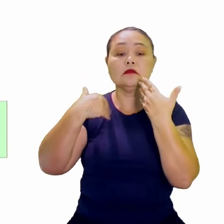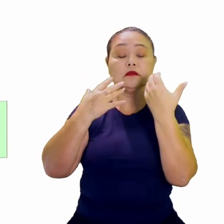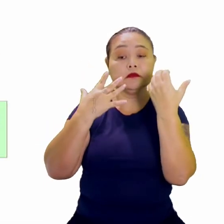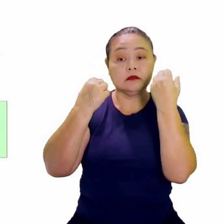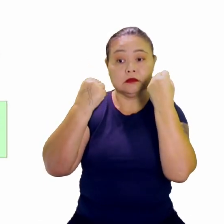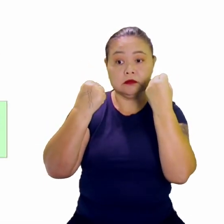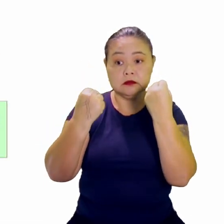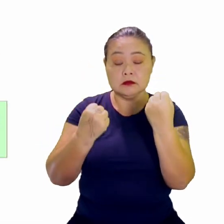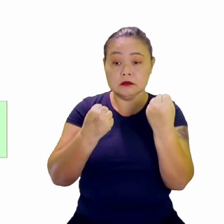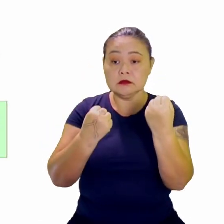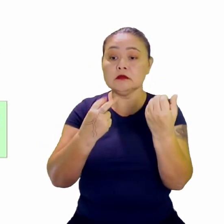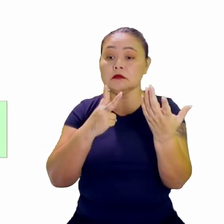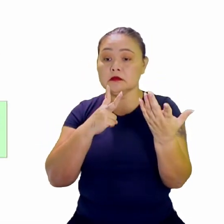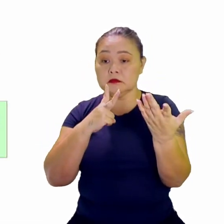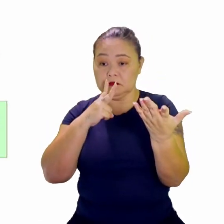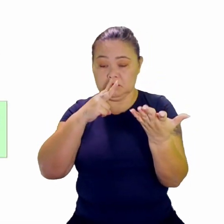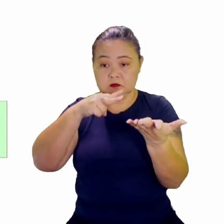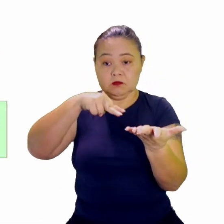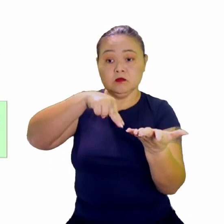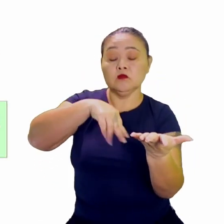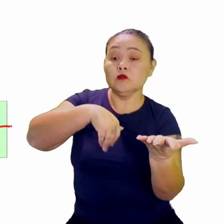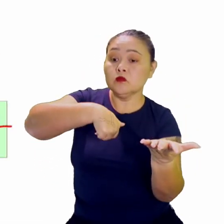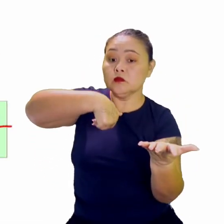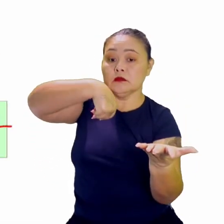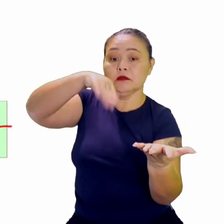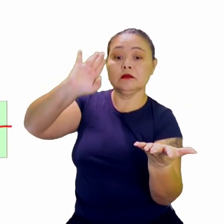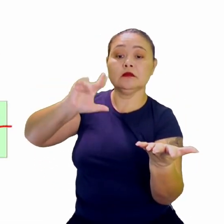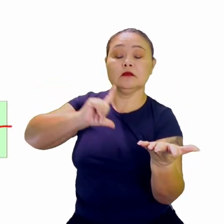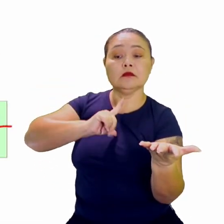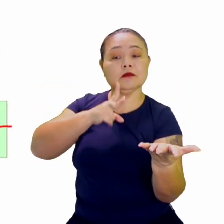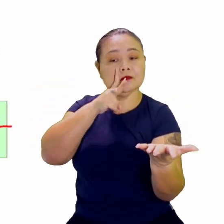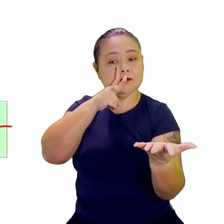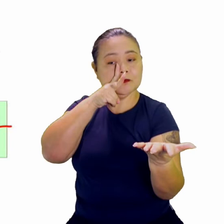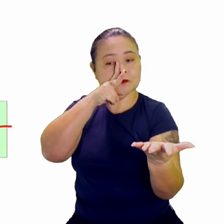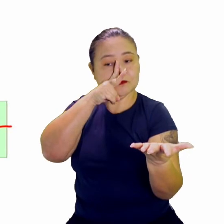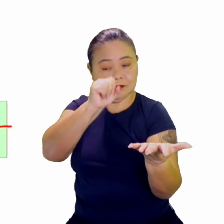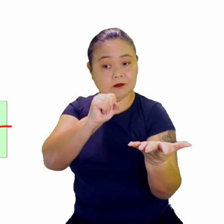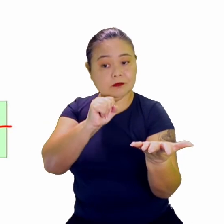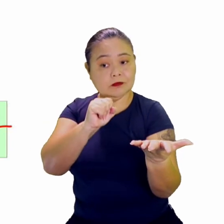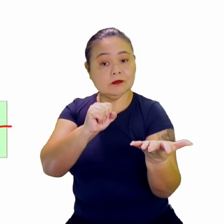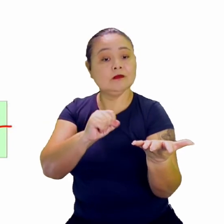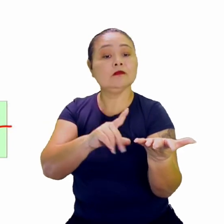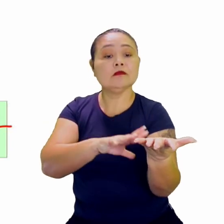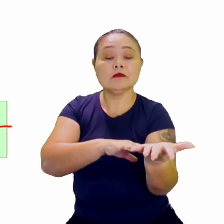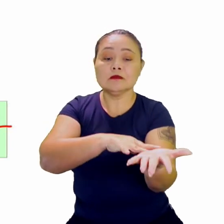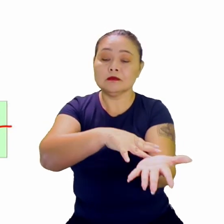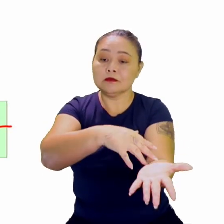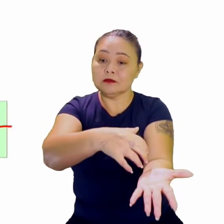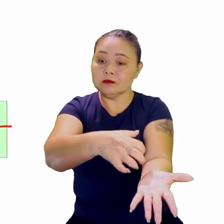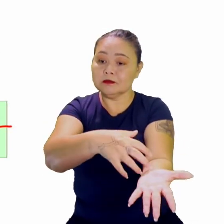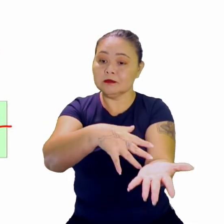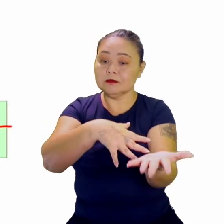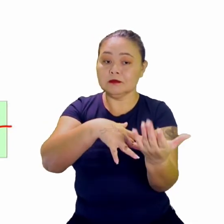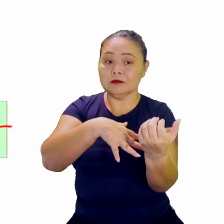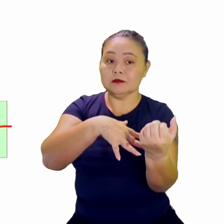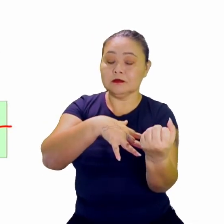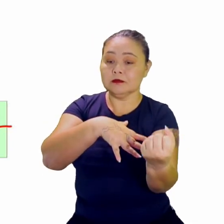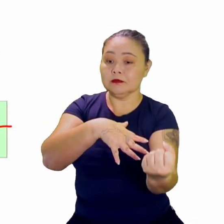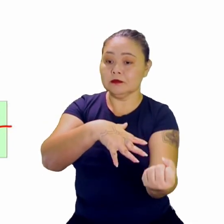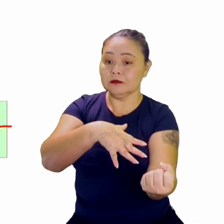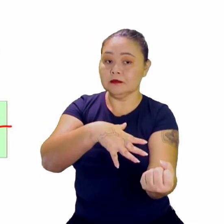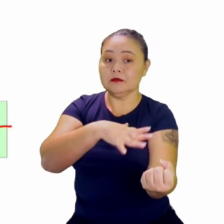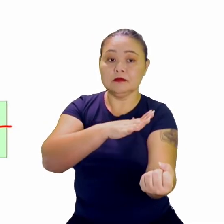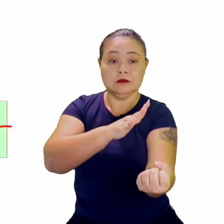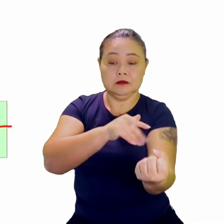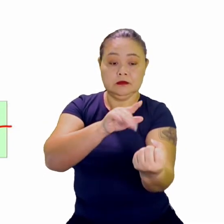ou resistência é maior do que a produzida pelo músculo. Isso significa o quê? Que